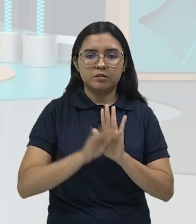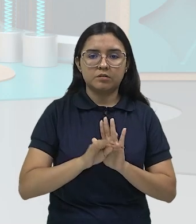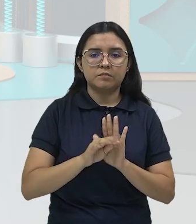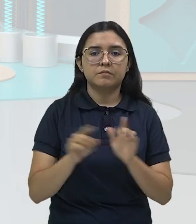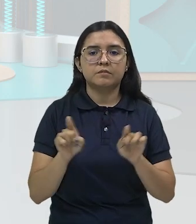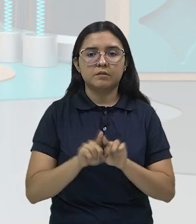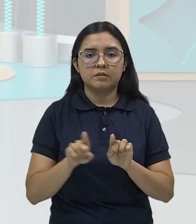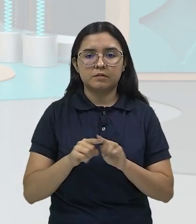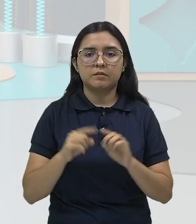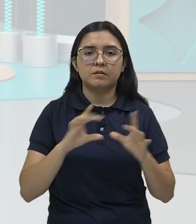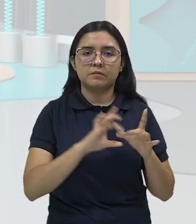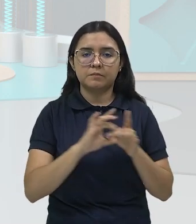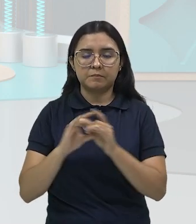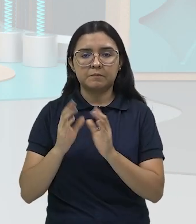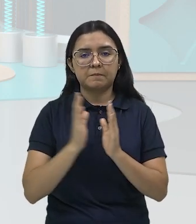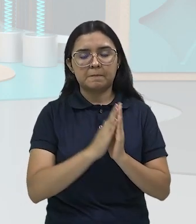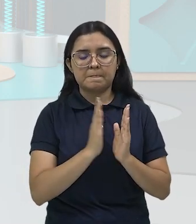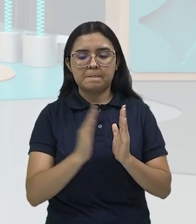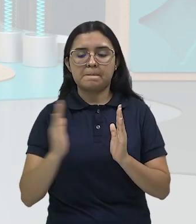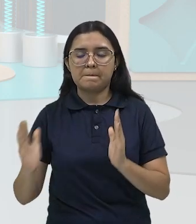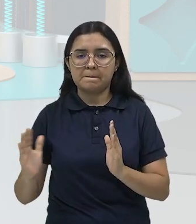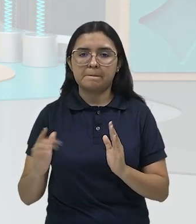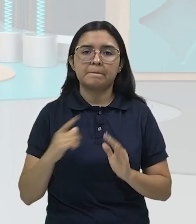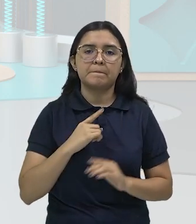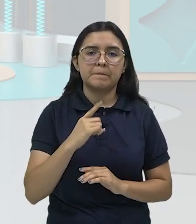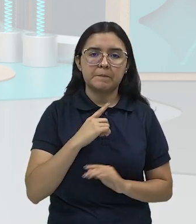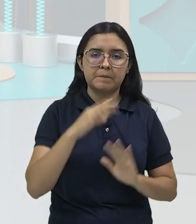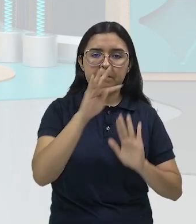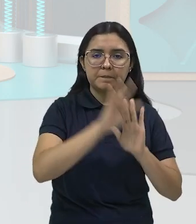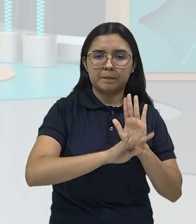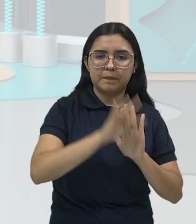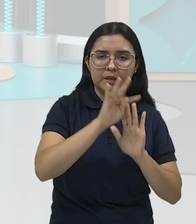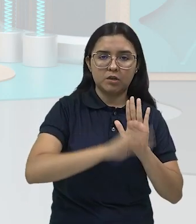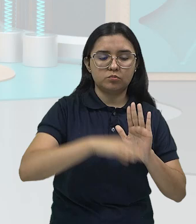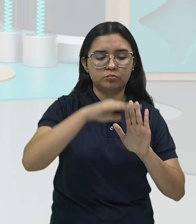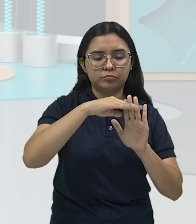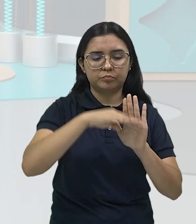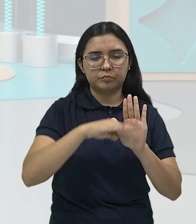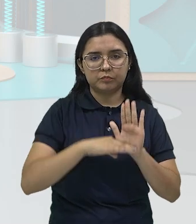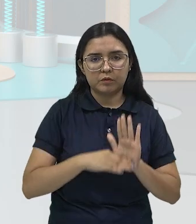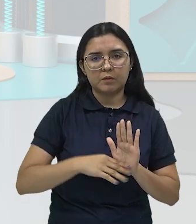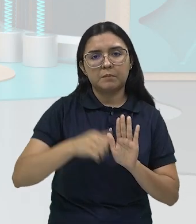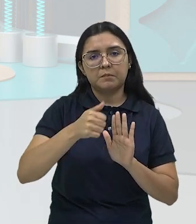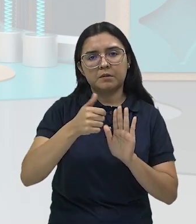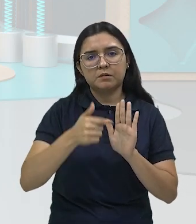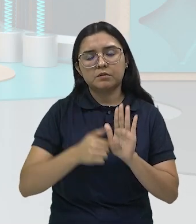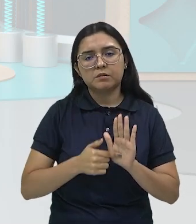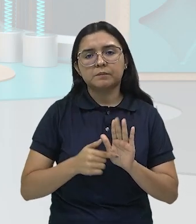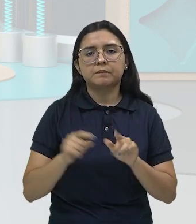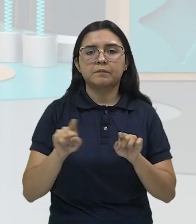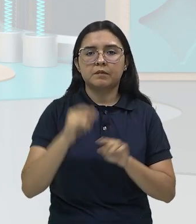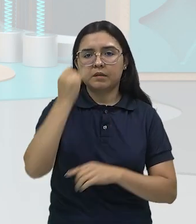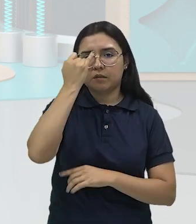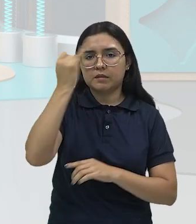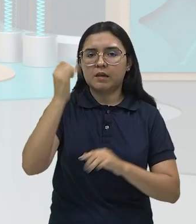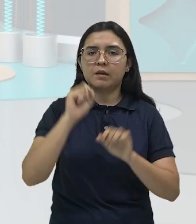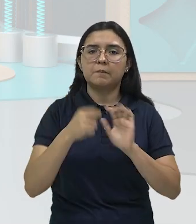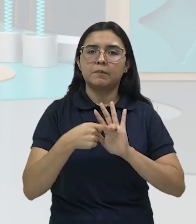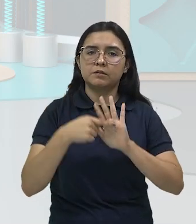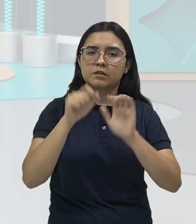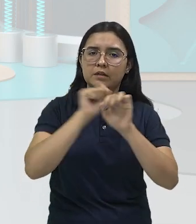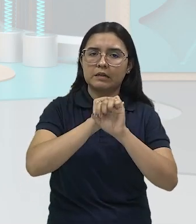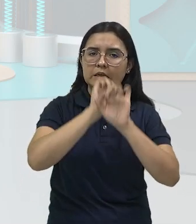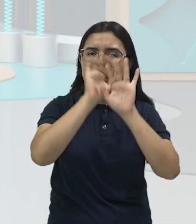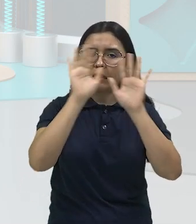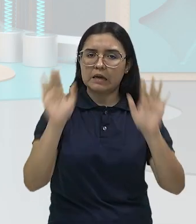já foi dito, e a coesão sequencial, dar uma sequência lógica ao seu texto, construindo ideias de forma clara, com